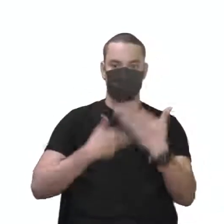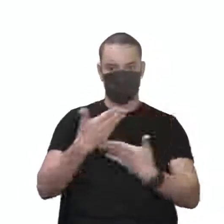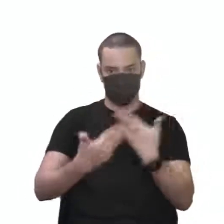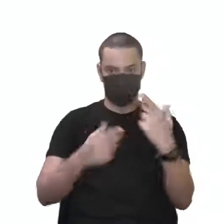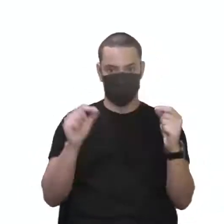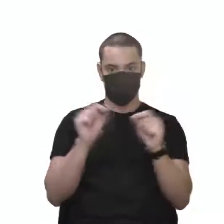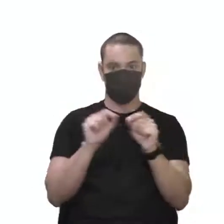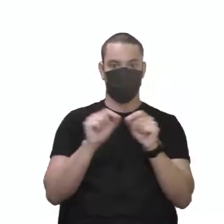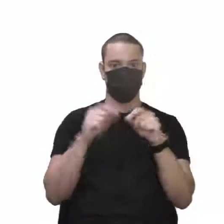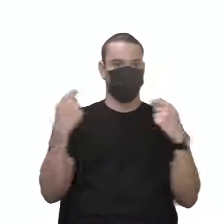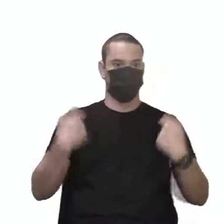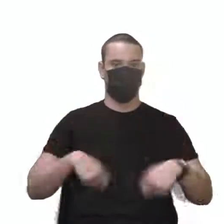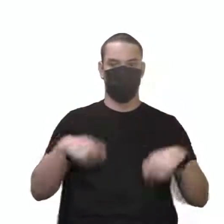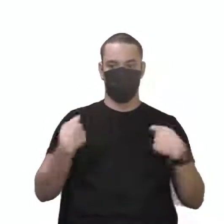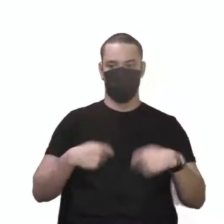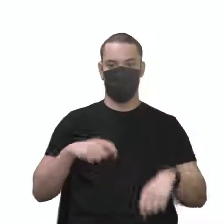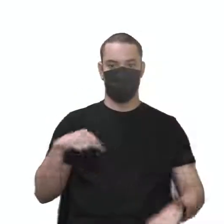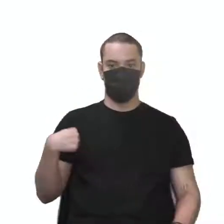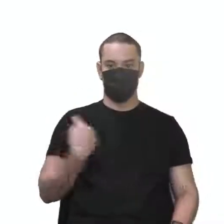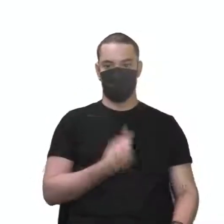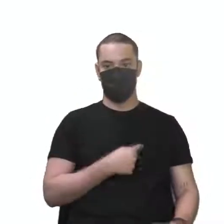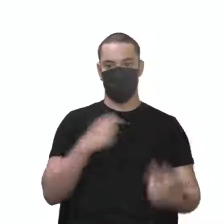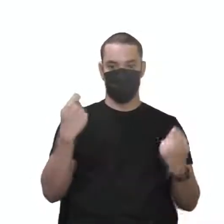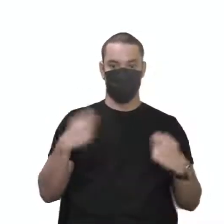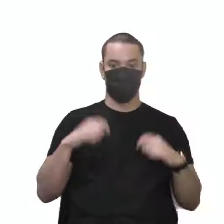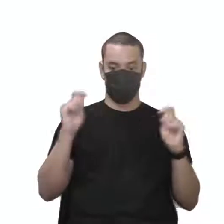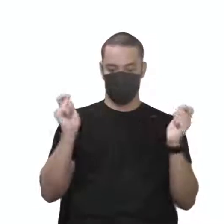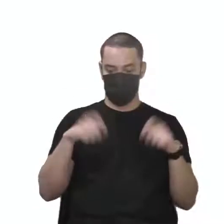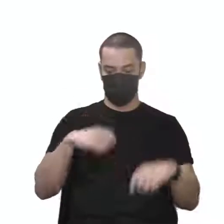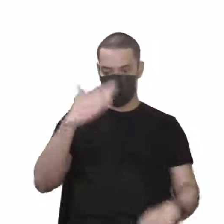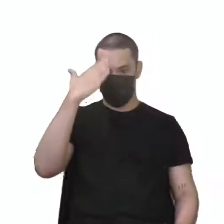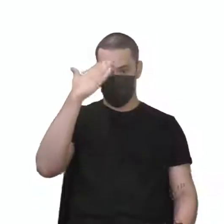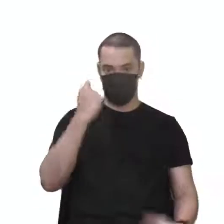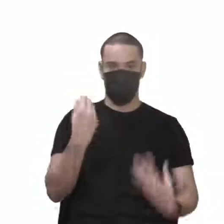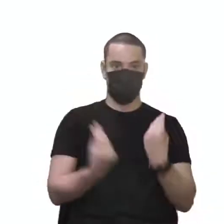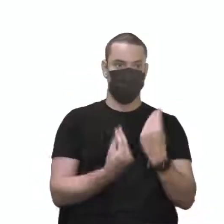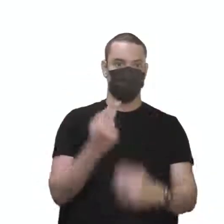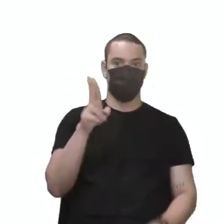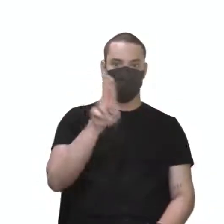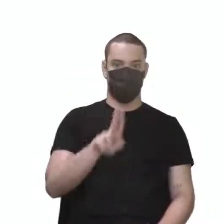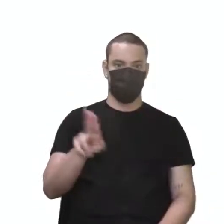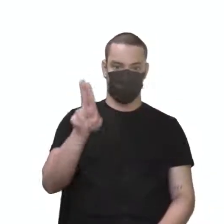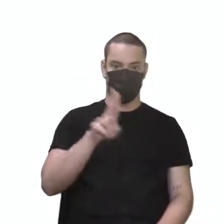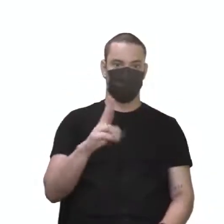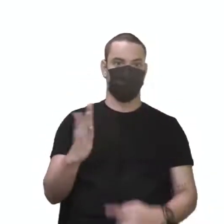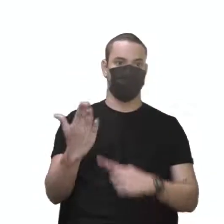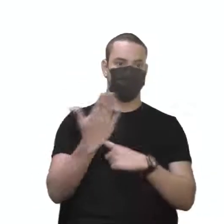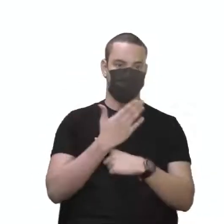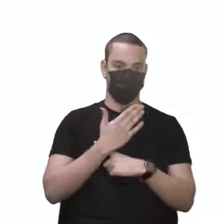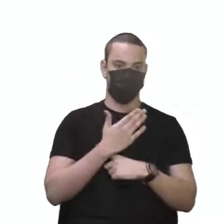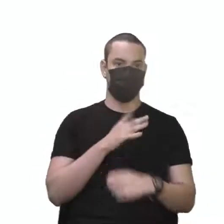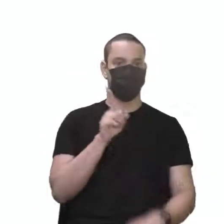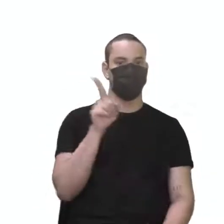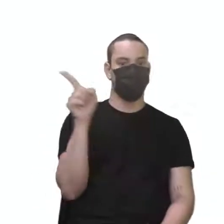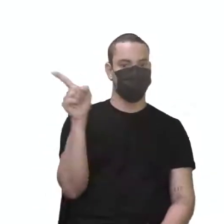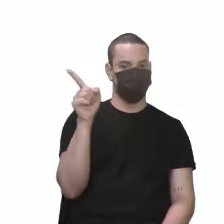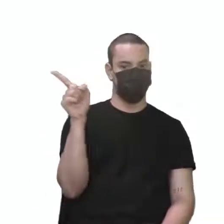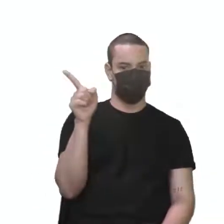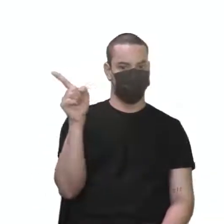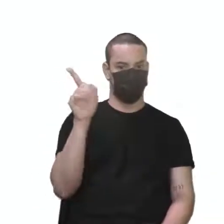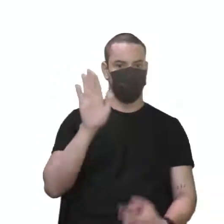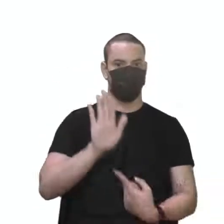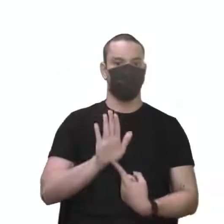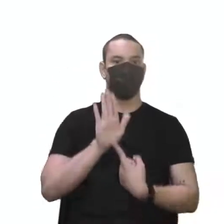reprodução faz necessário para que possamos saber como utilizá-los a nosso favor. E aí, a gente traz